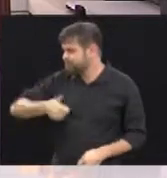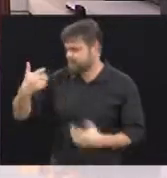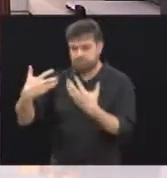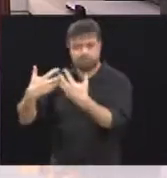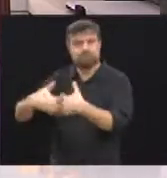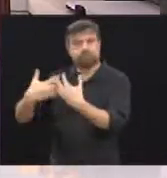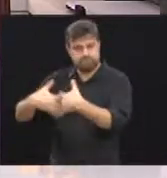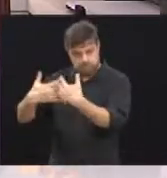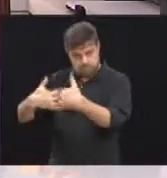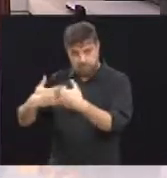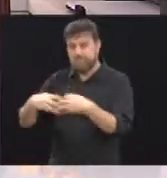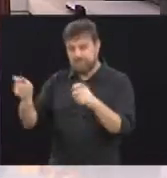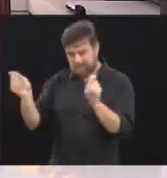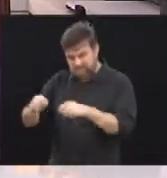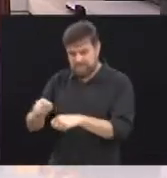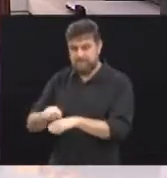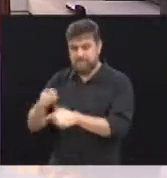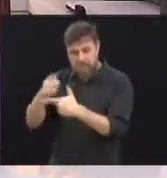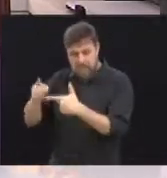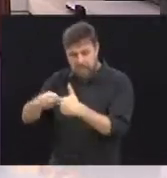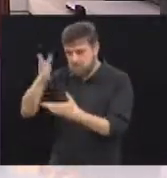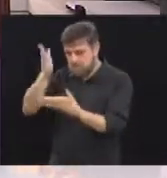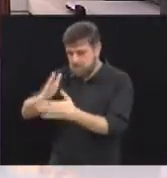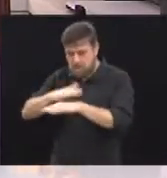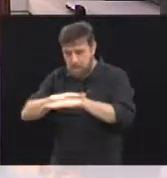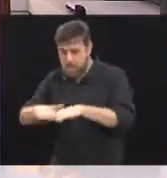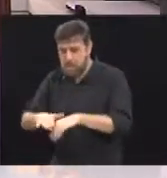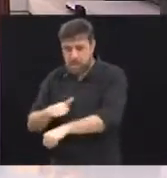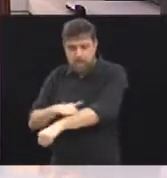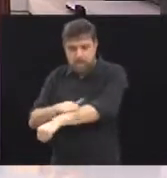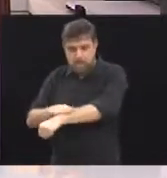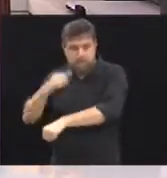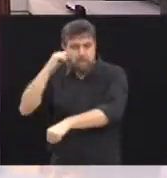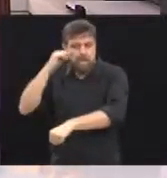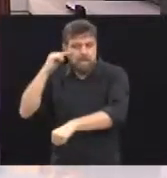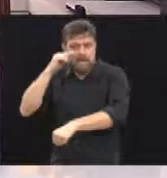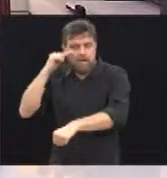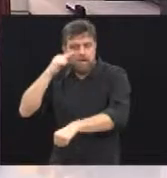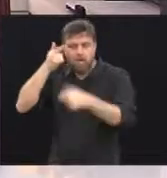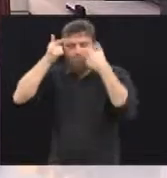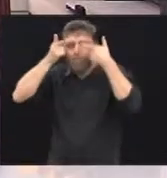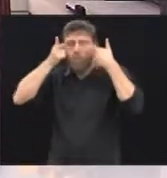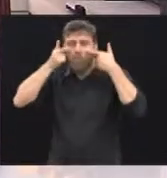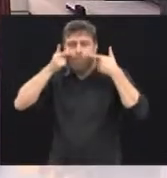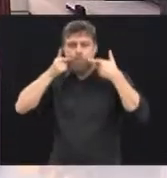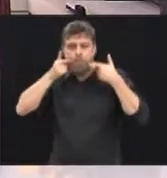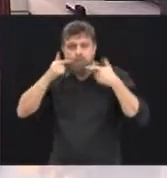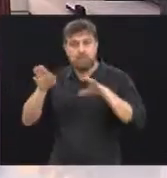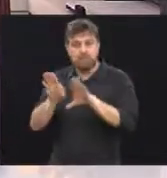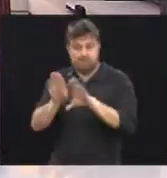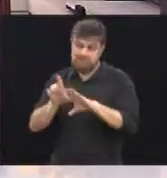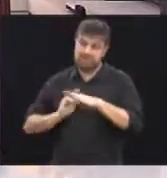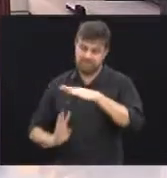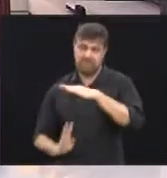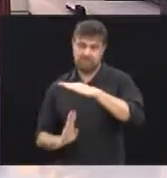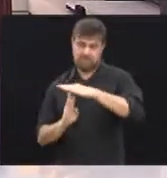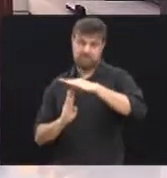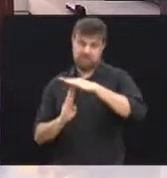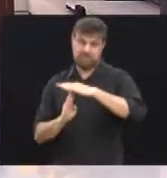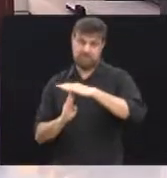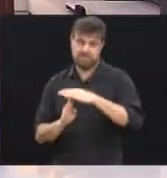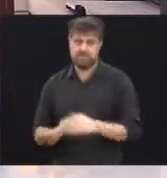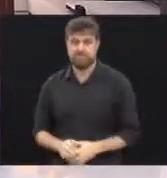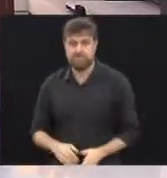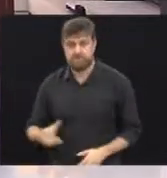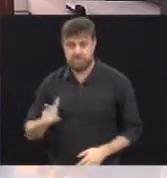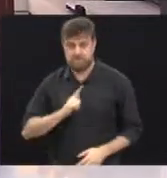assim, de realmente resolver a flacidez, as rugas, né? Mas é todo tratamento tem um limite, né?